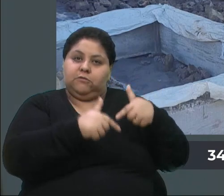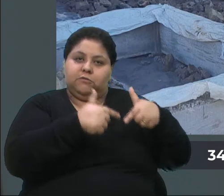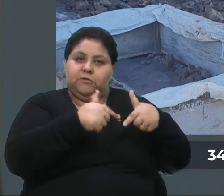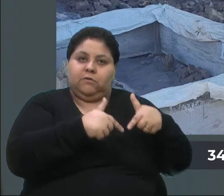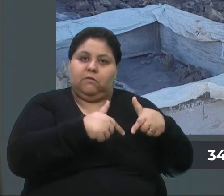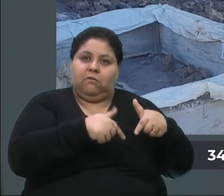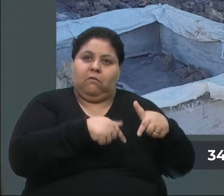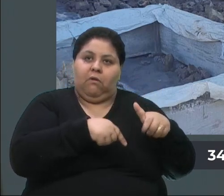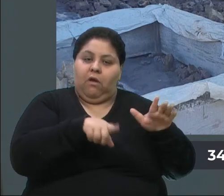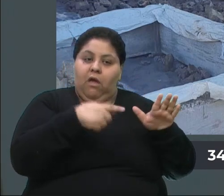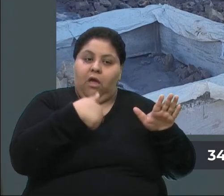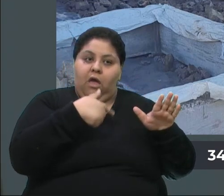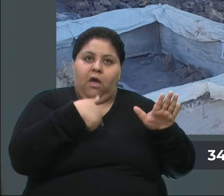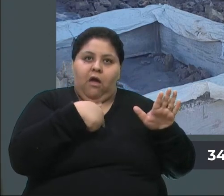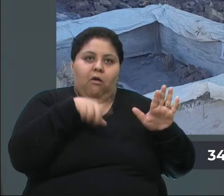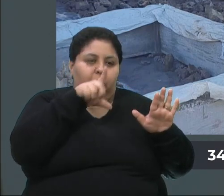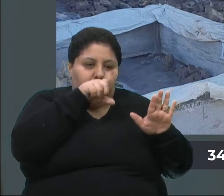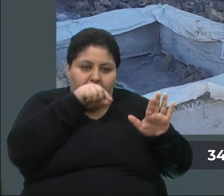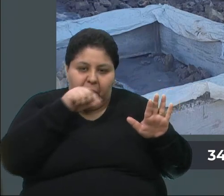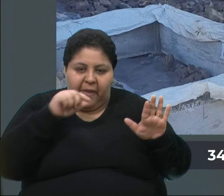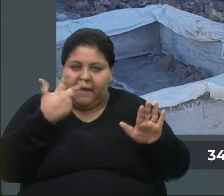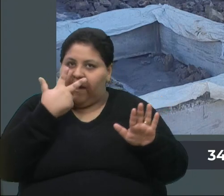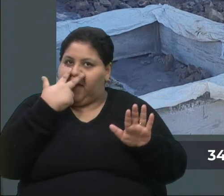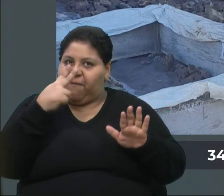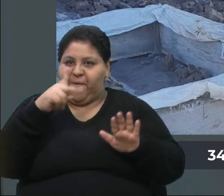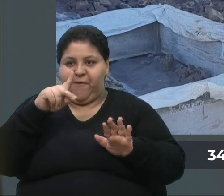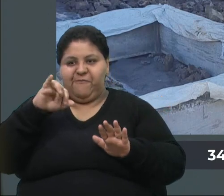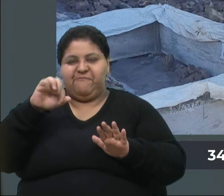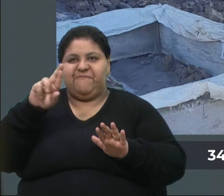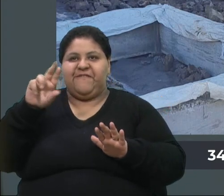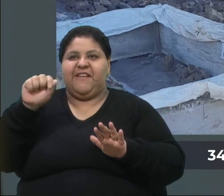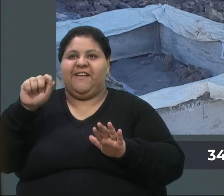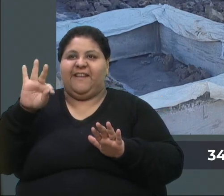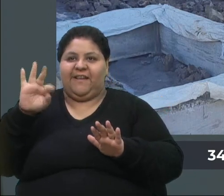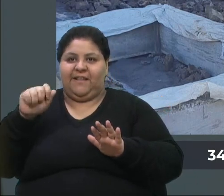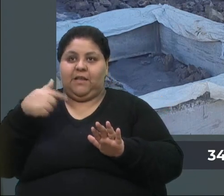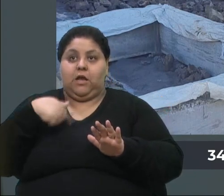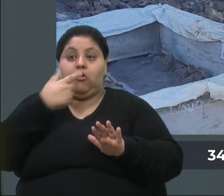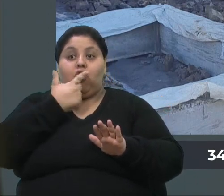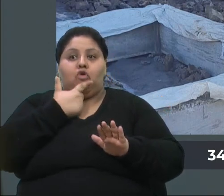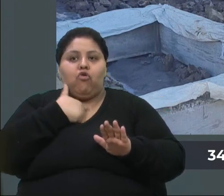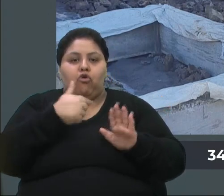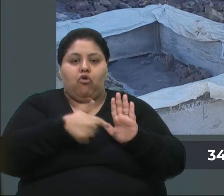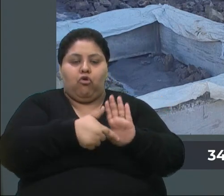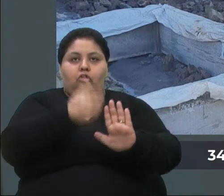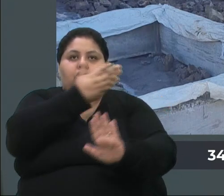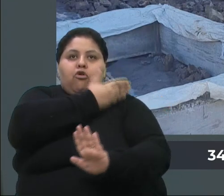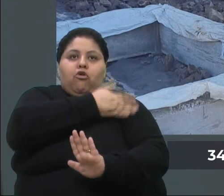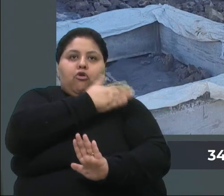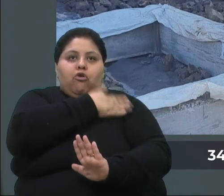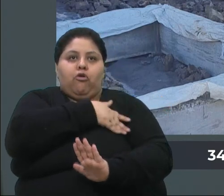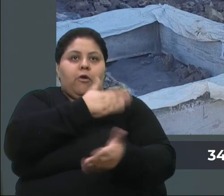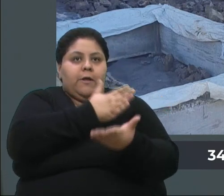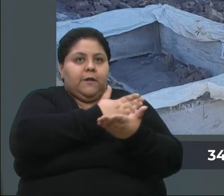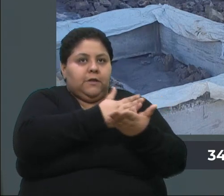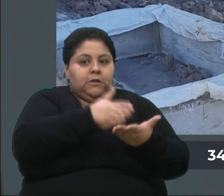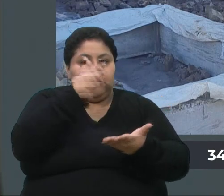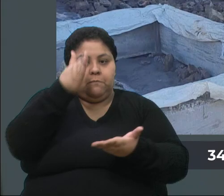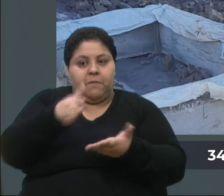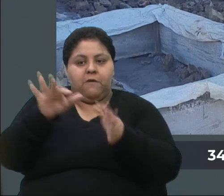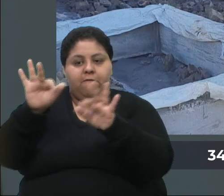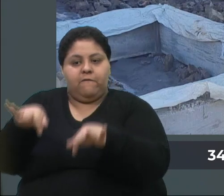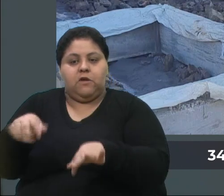papagaio de pirata, e gosto de mostrar na prática. Então, ali tem o início, o meio e fim. E hoje tenho